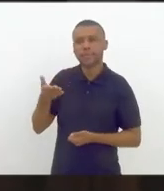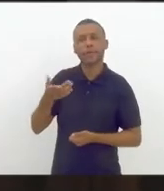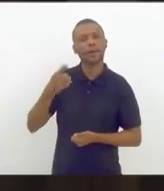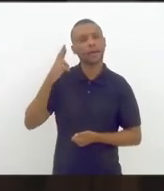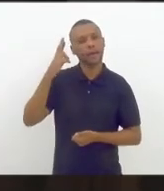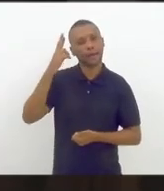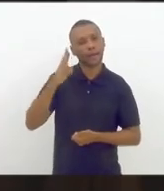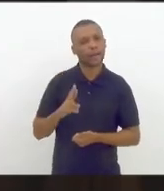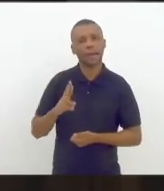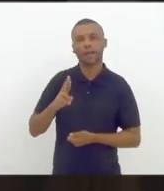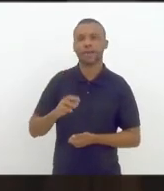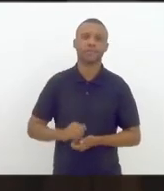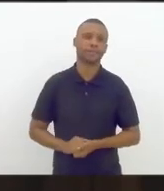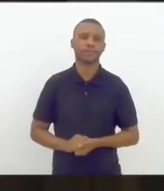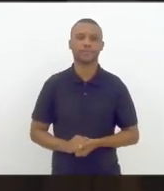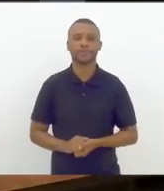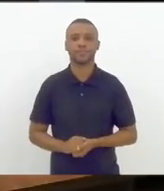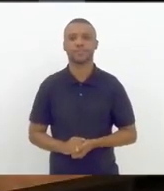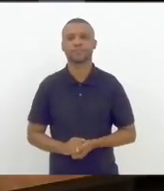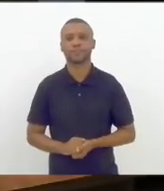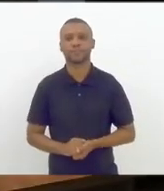Renata Souza.